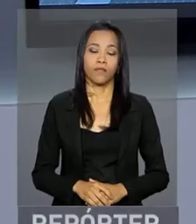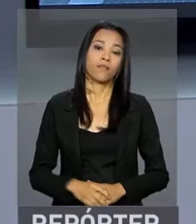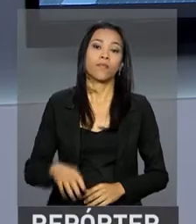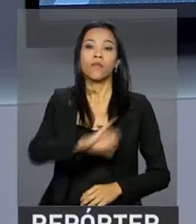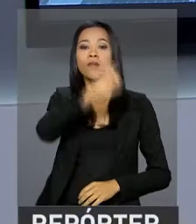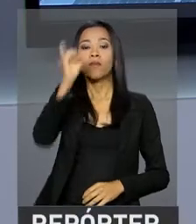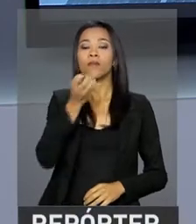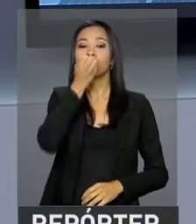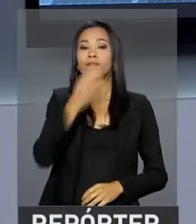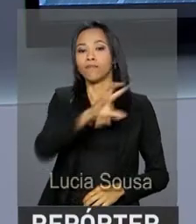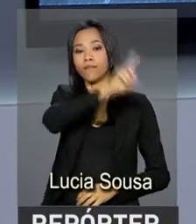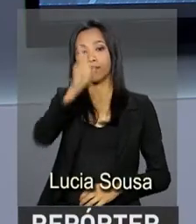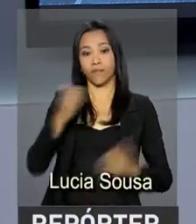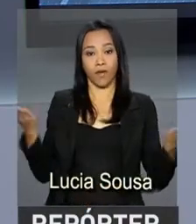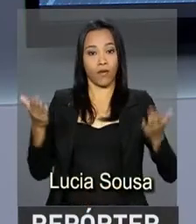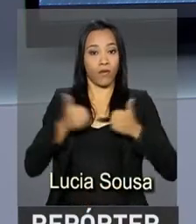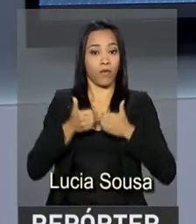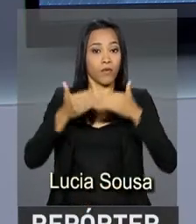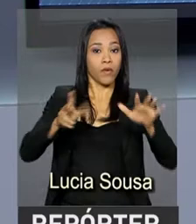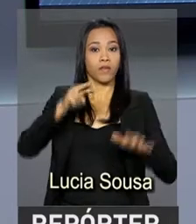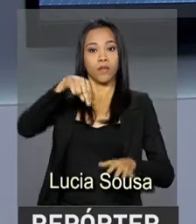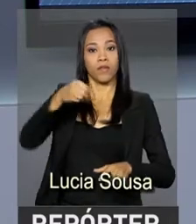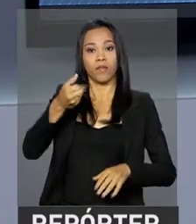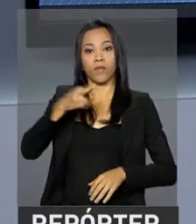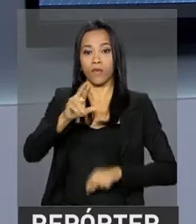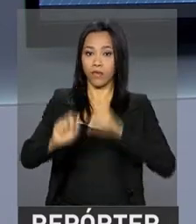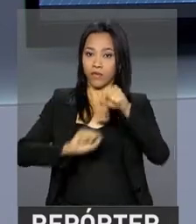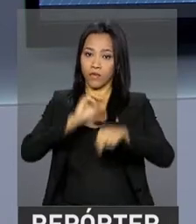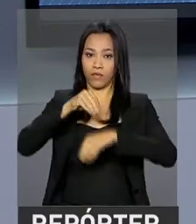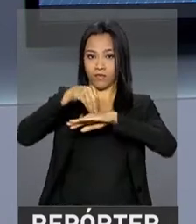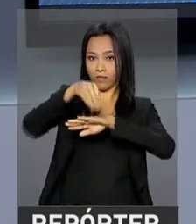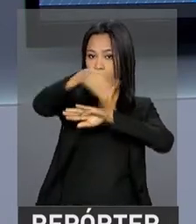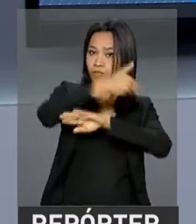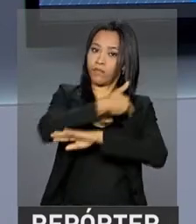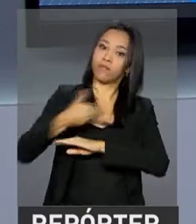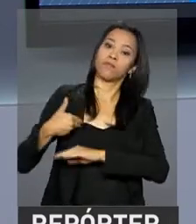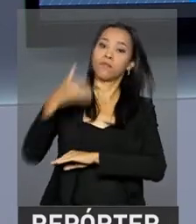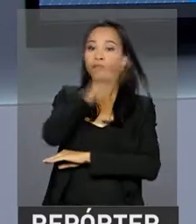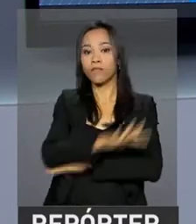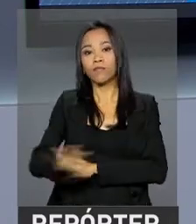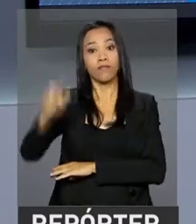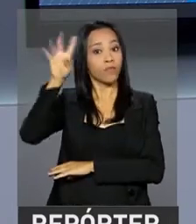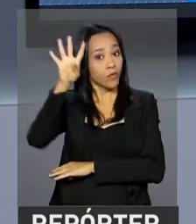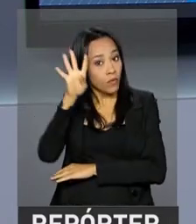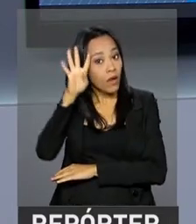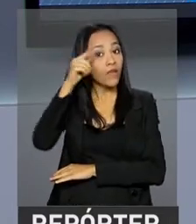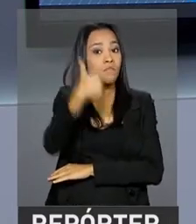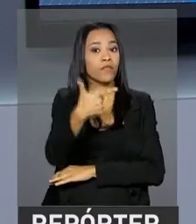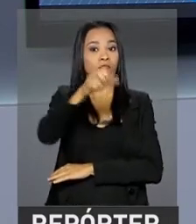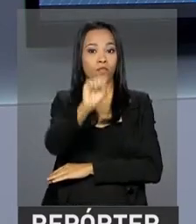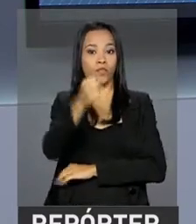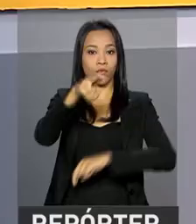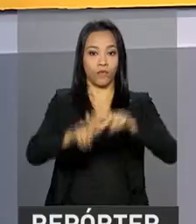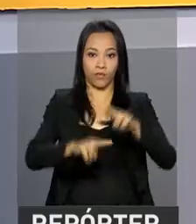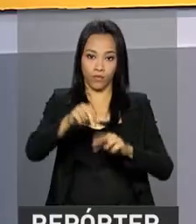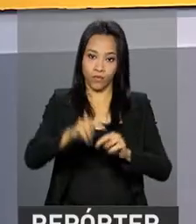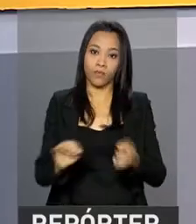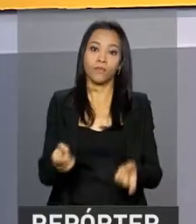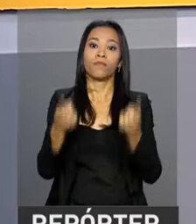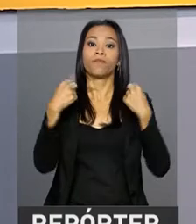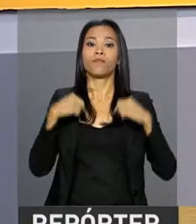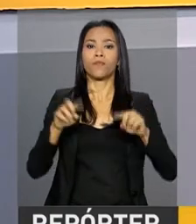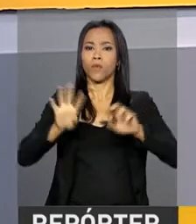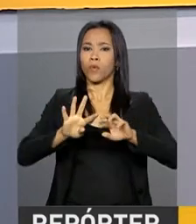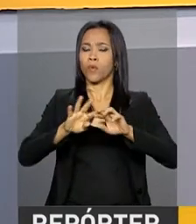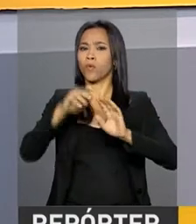Olá, bom dia. Começa agora o repórter NBR com as notícias do governo federal desta quarta-feira, 28 de junho. O